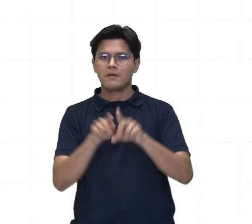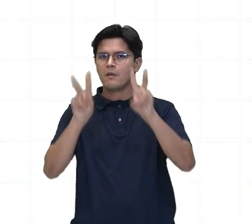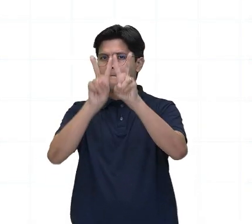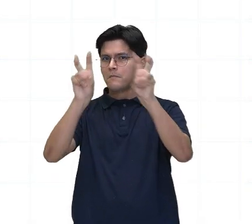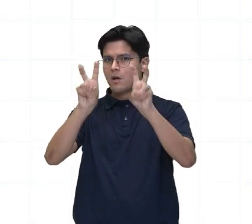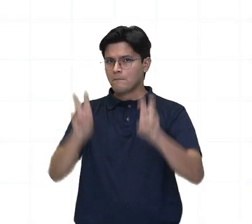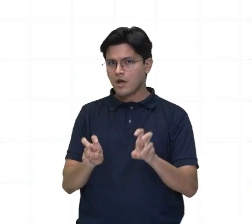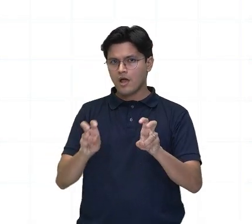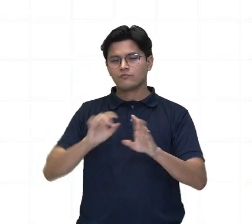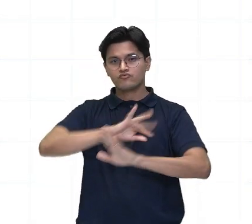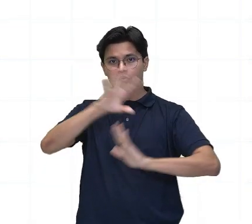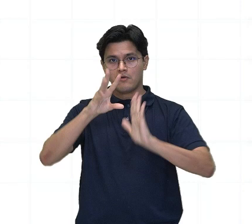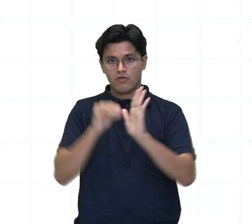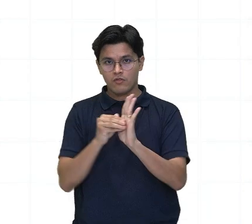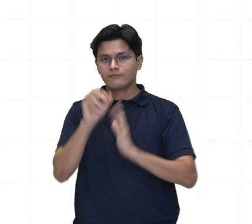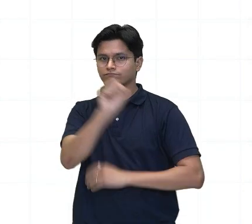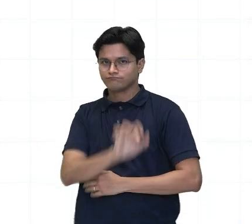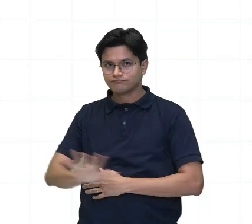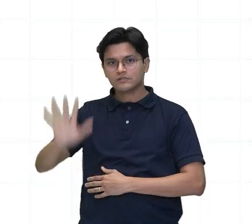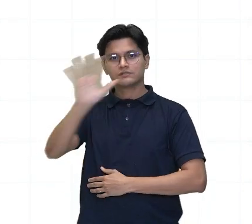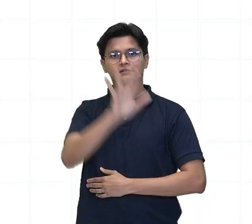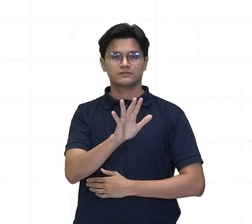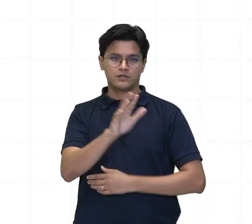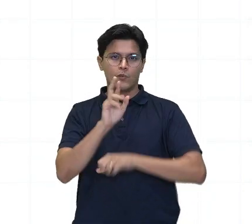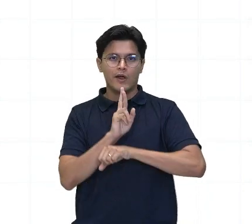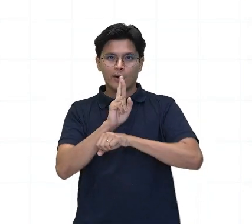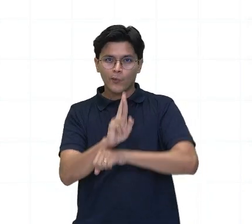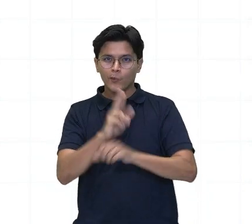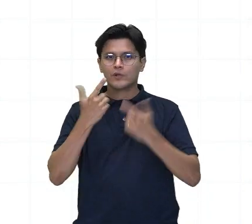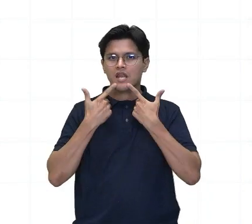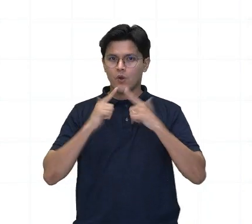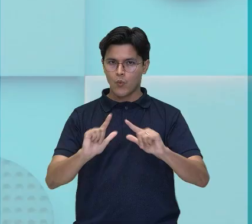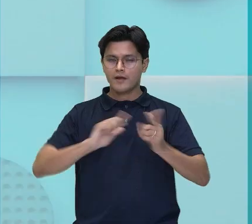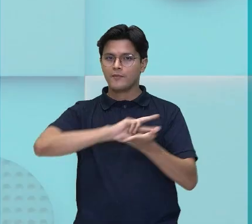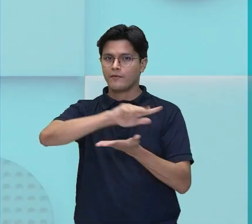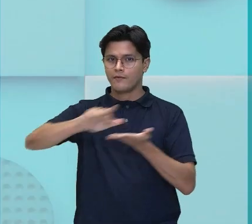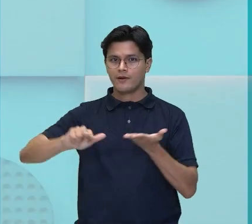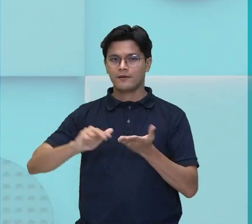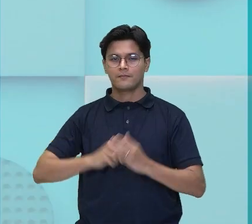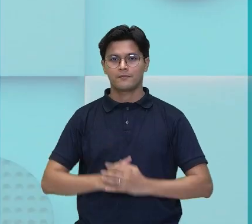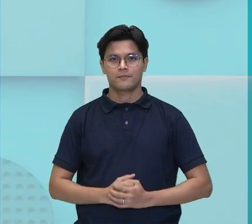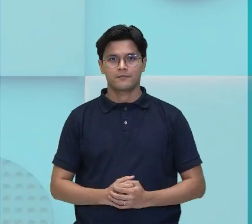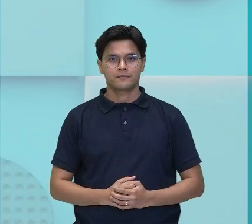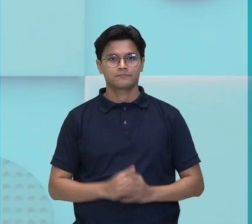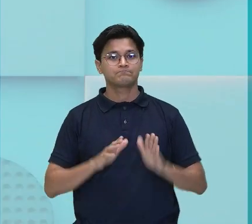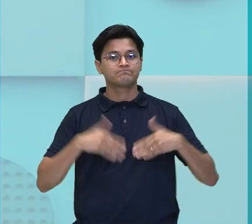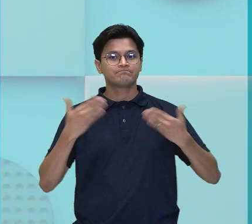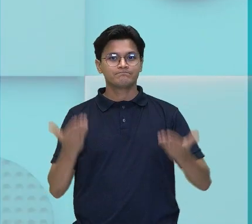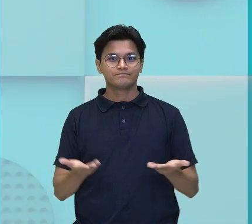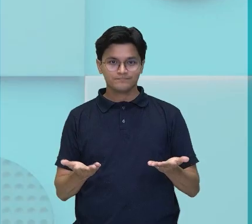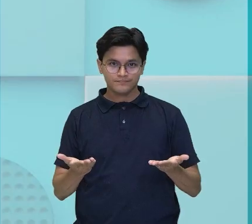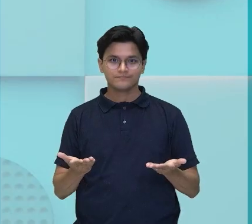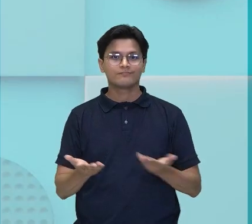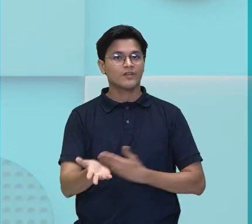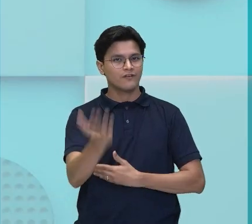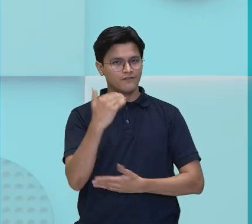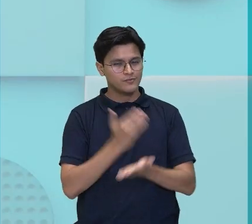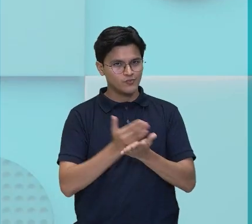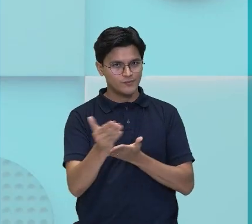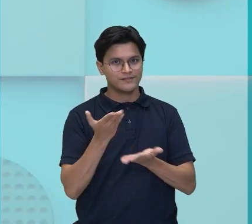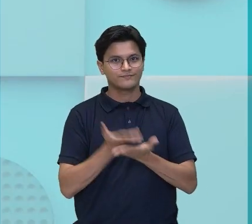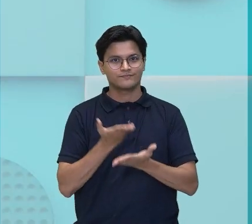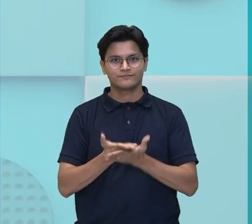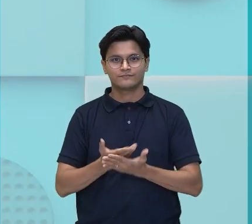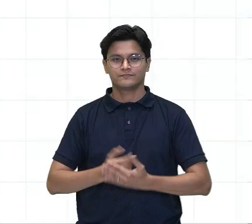e nacionais, recursos das diferentes linguagens. Muito bem, então vamos para a nossa